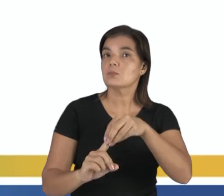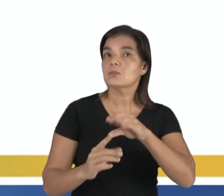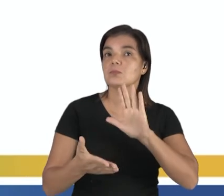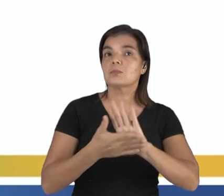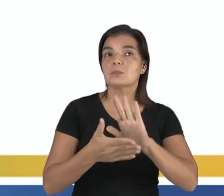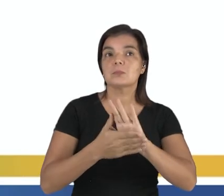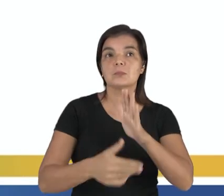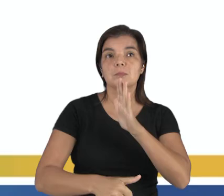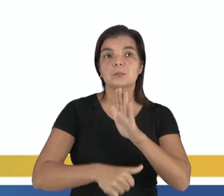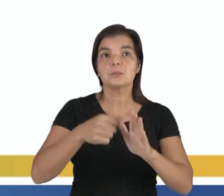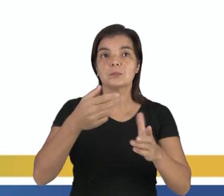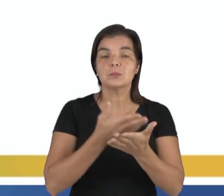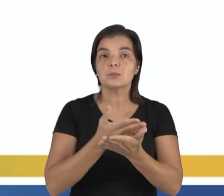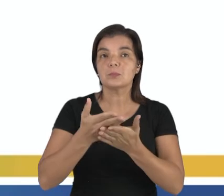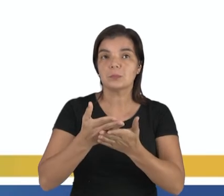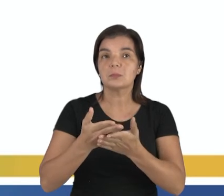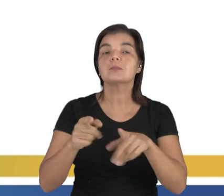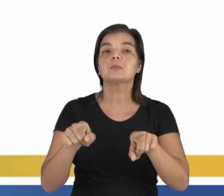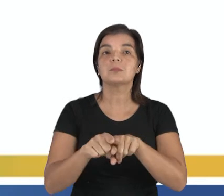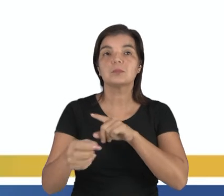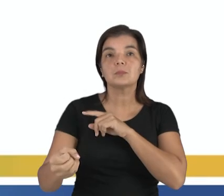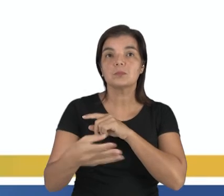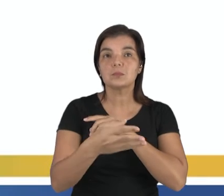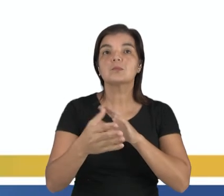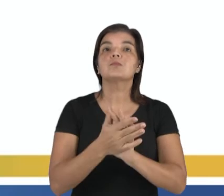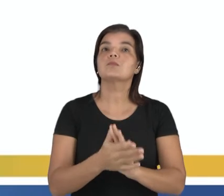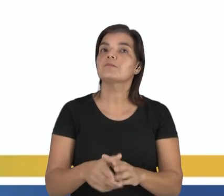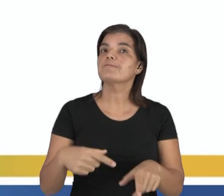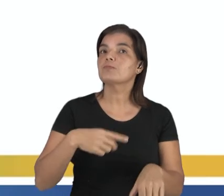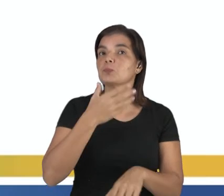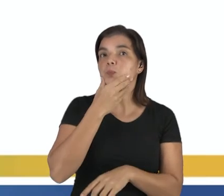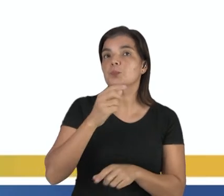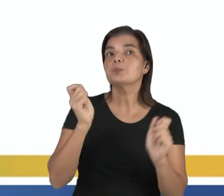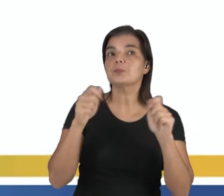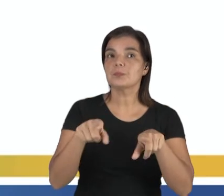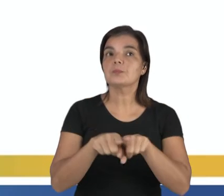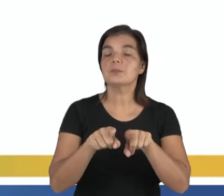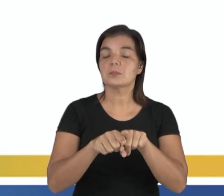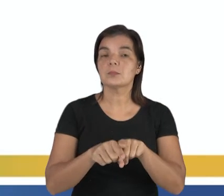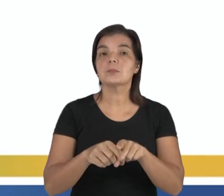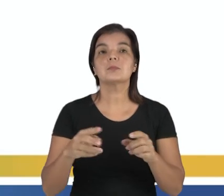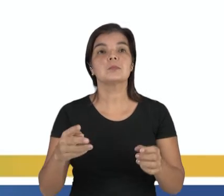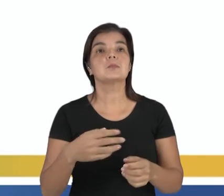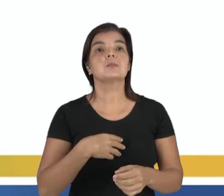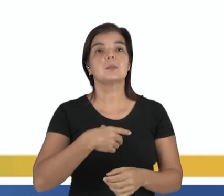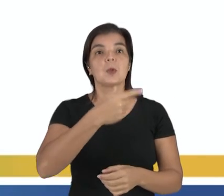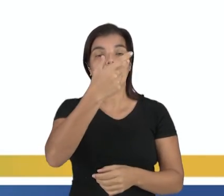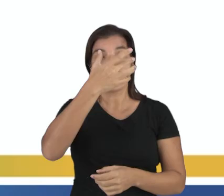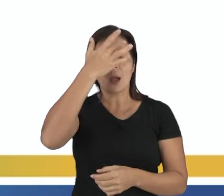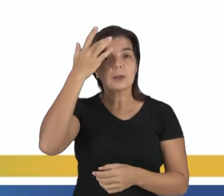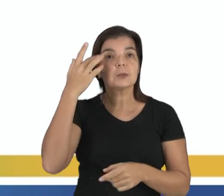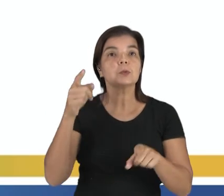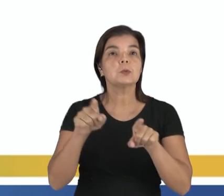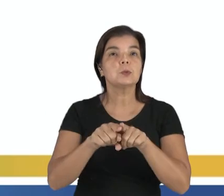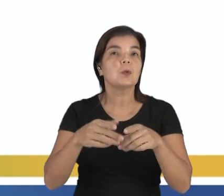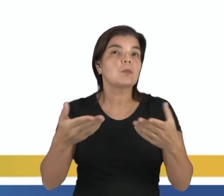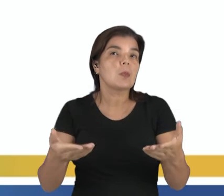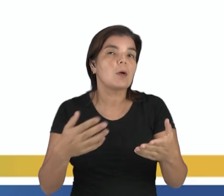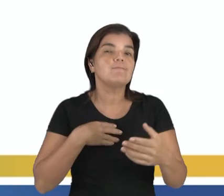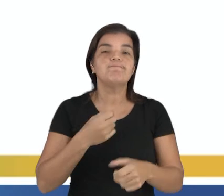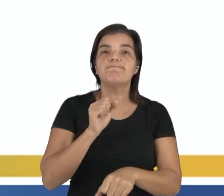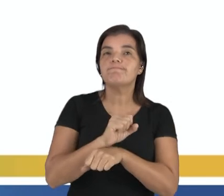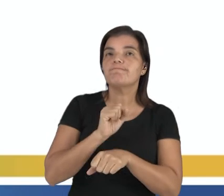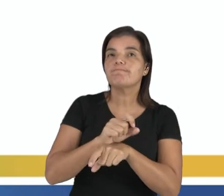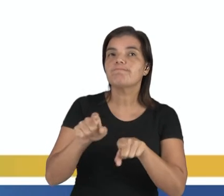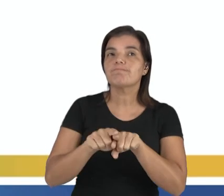proposta pela primeira vez no início da modernidade, como expectativa de que o homem poderia dominar a natureza. No entanto, essa